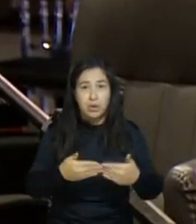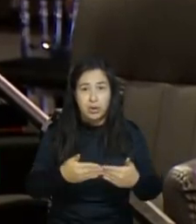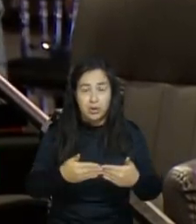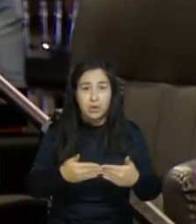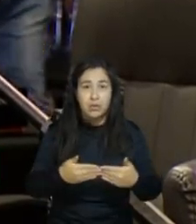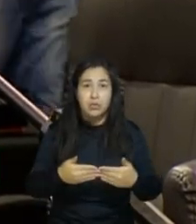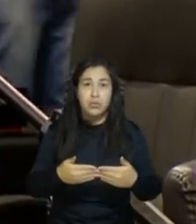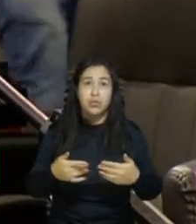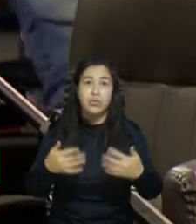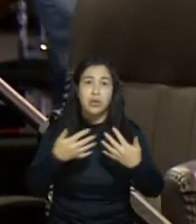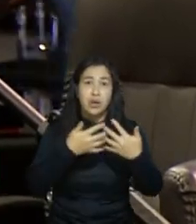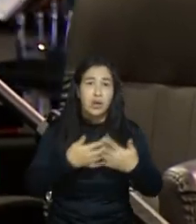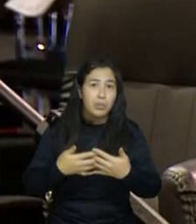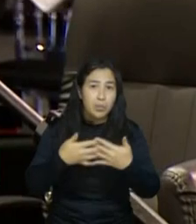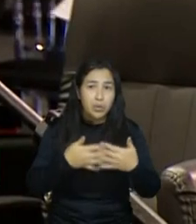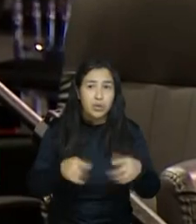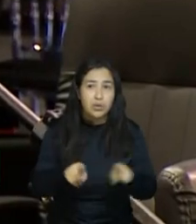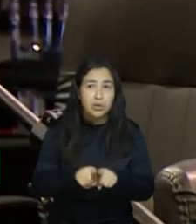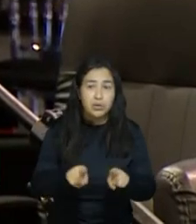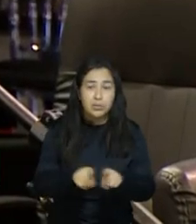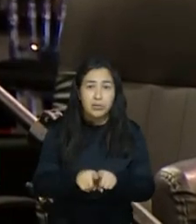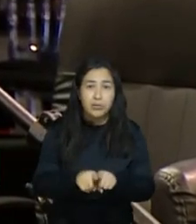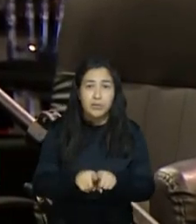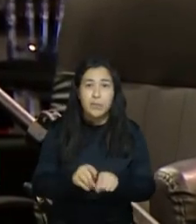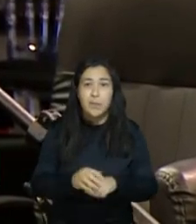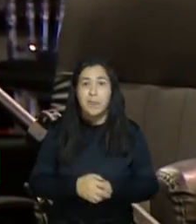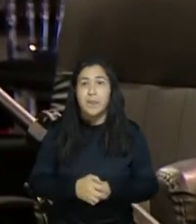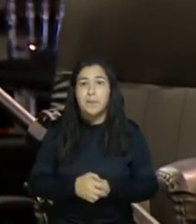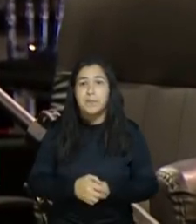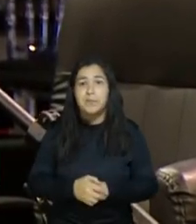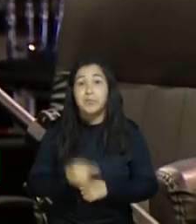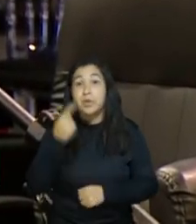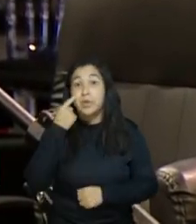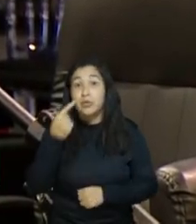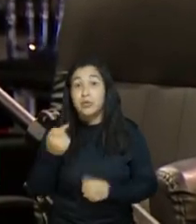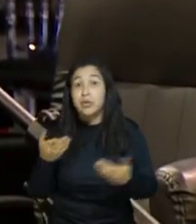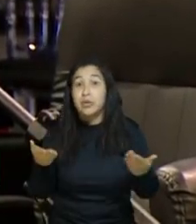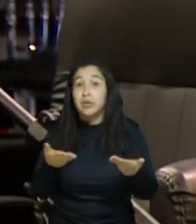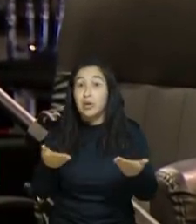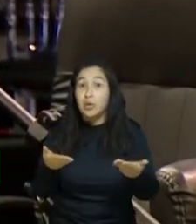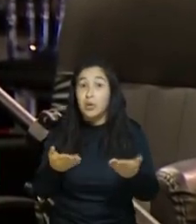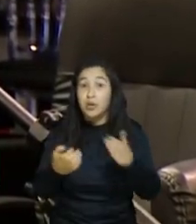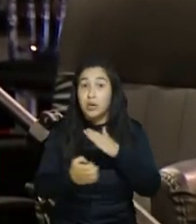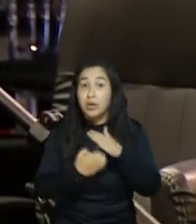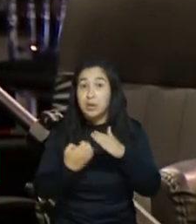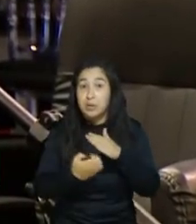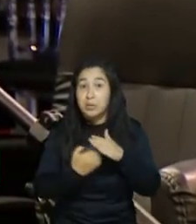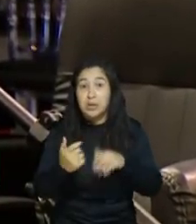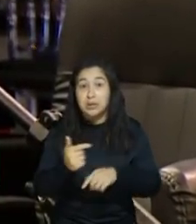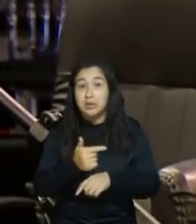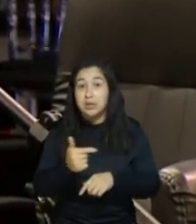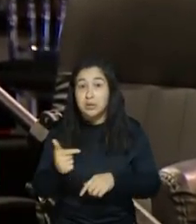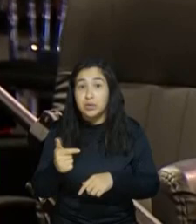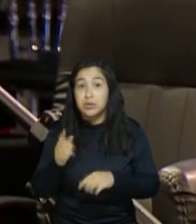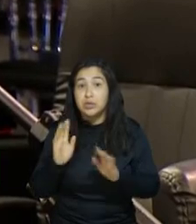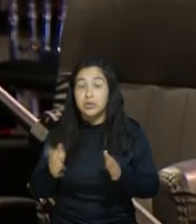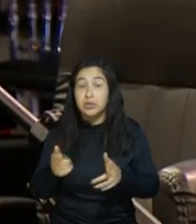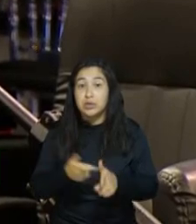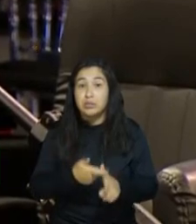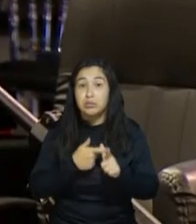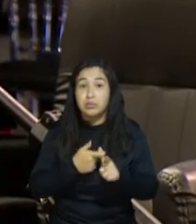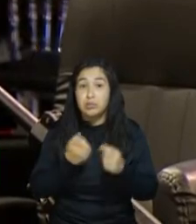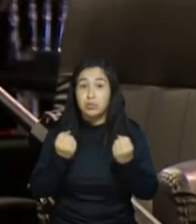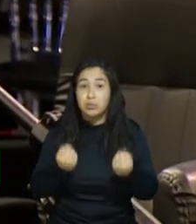caminhões, que as cargas estão passando. Agora, eu vi uma declaração de uma empresa, porque disseram que uma empresa não tinha sido multado pelo peso, a